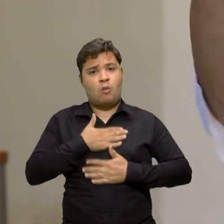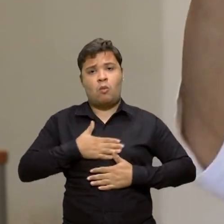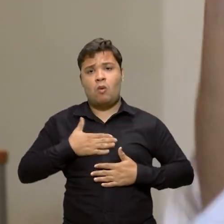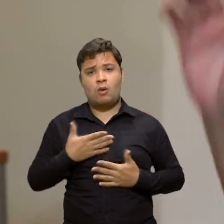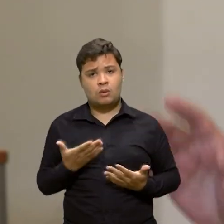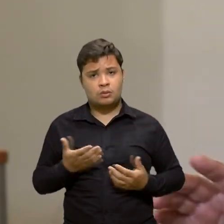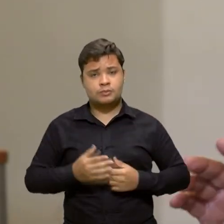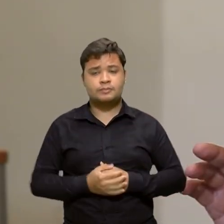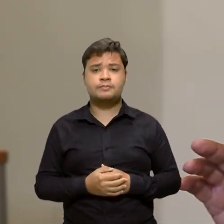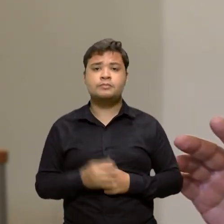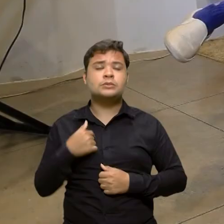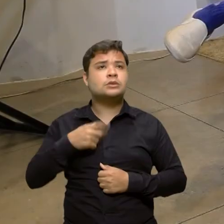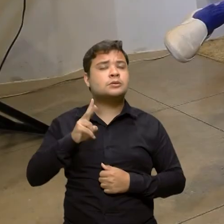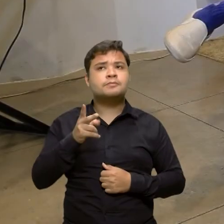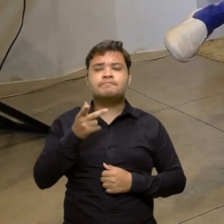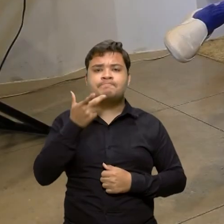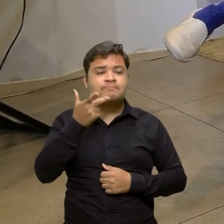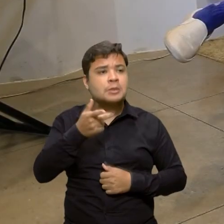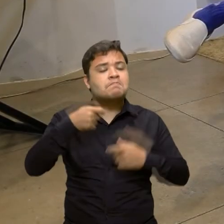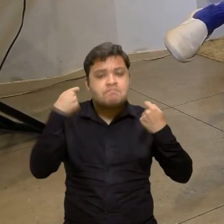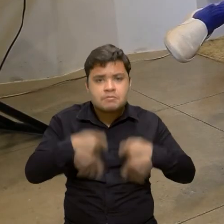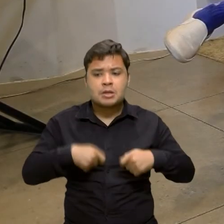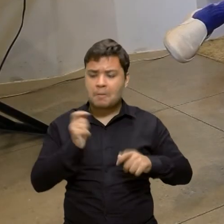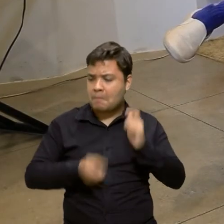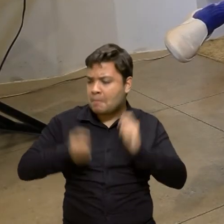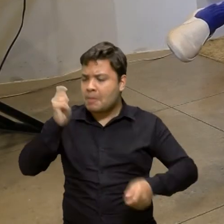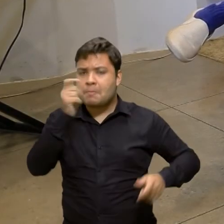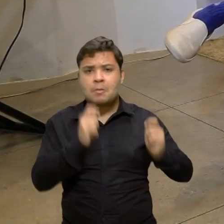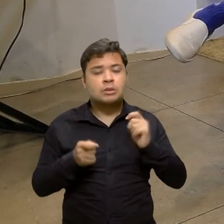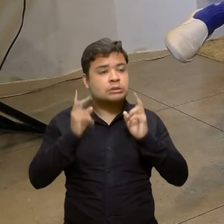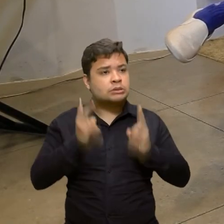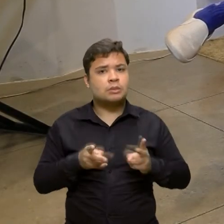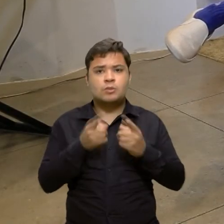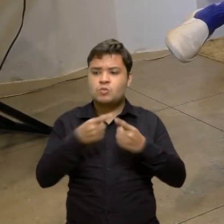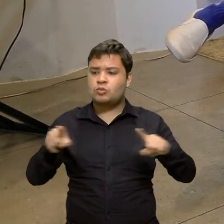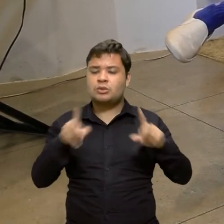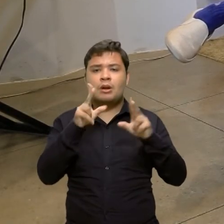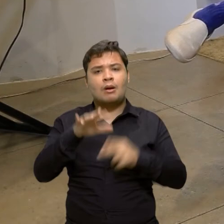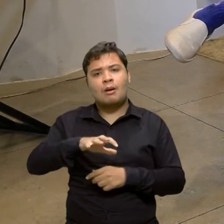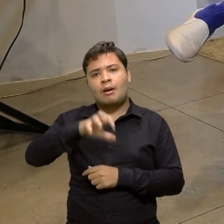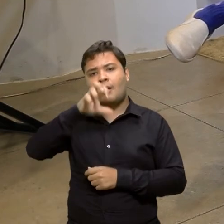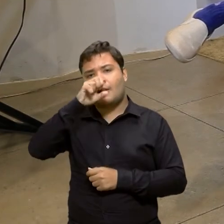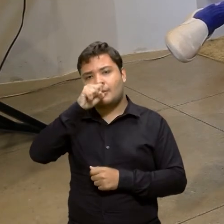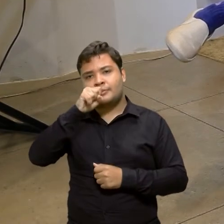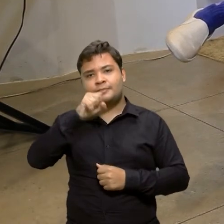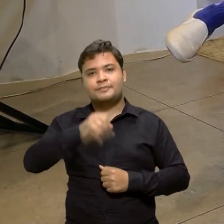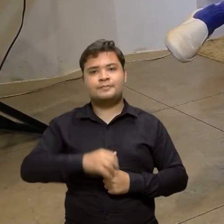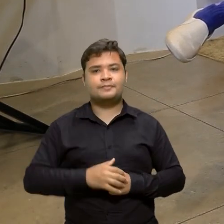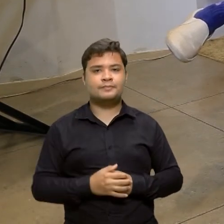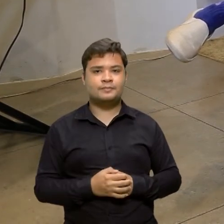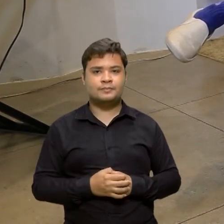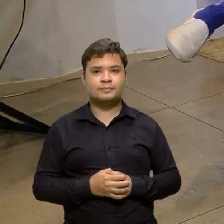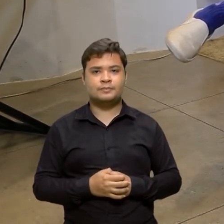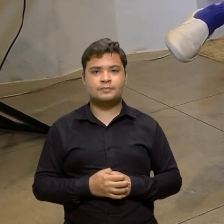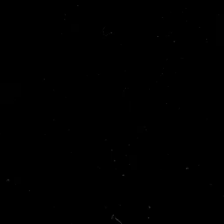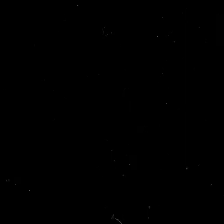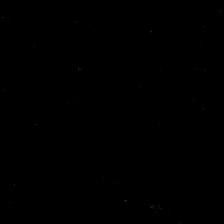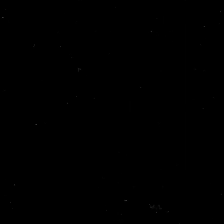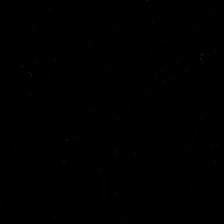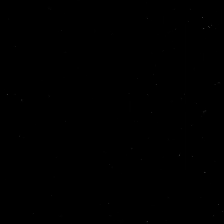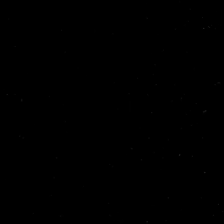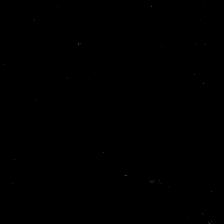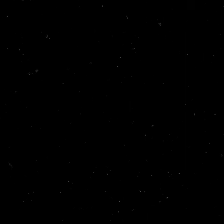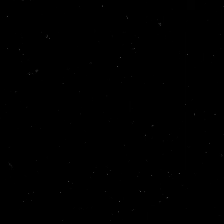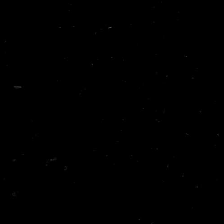umas 3, 4 horas, sabe? O meu lema é tocar. A música é meu oxigênio, praticamente.